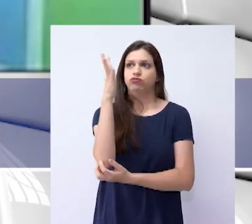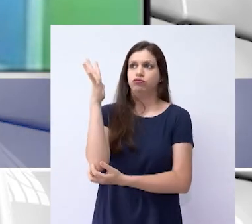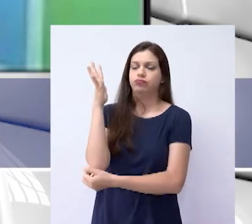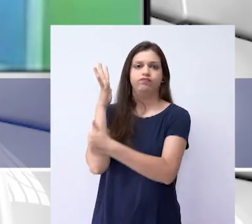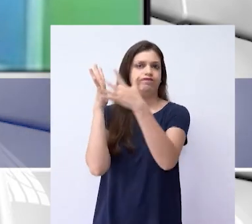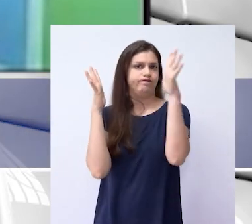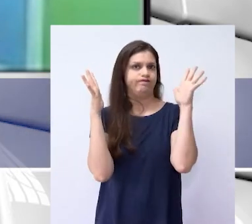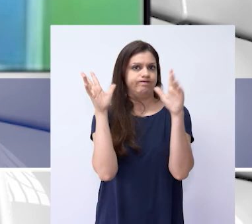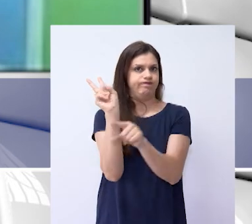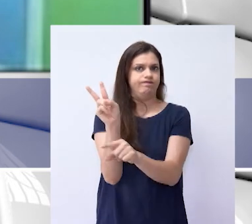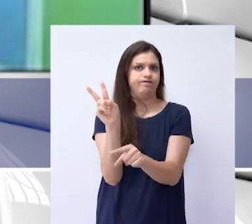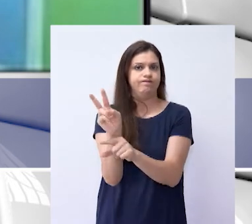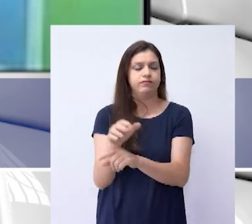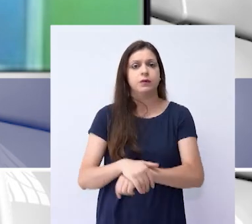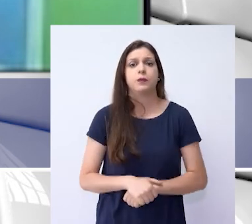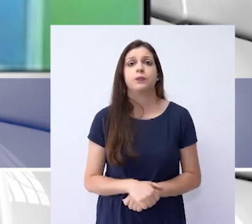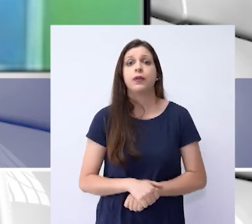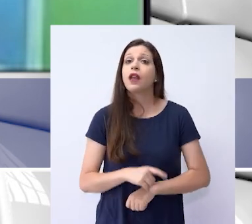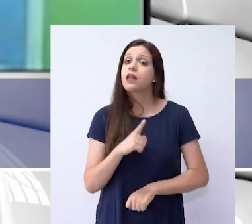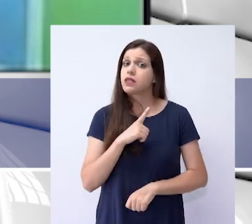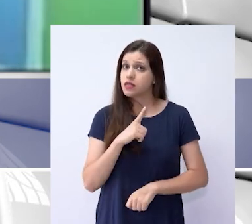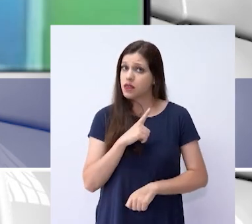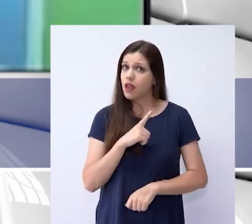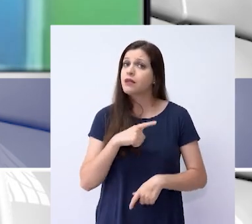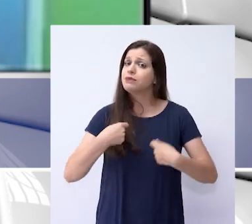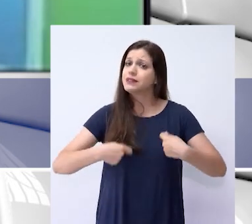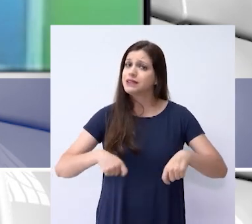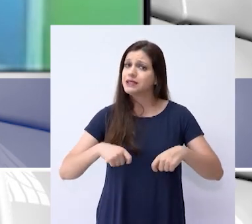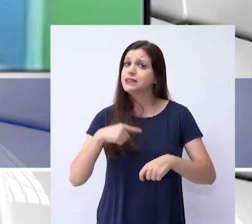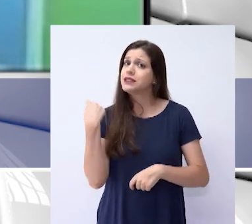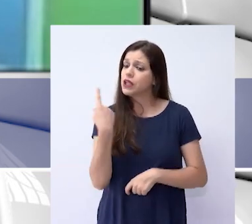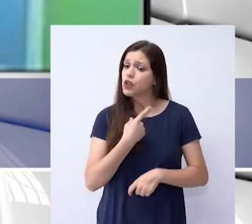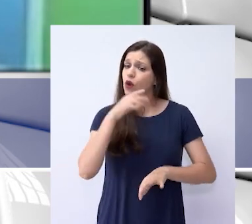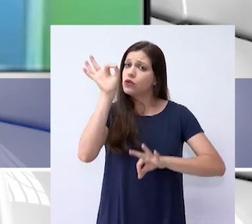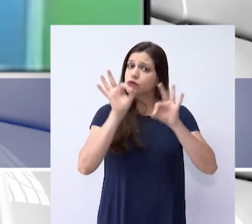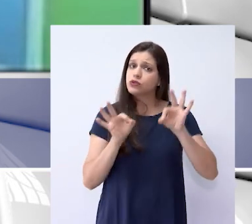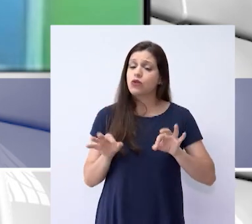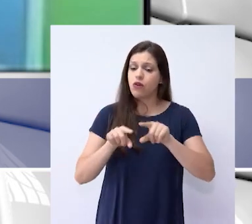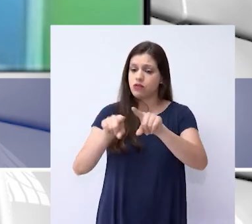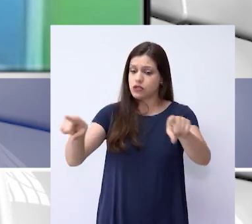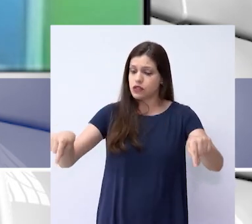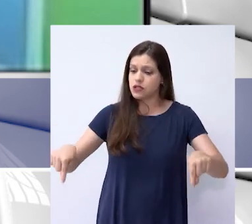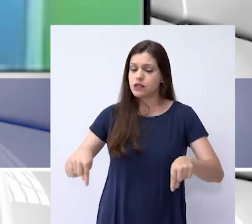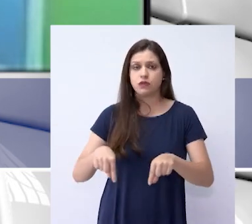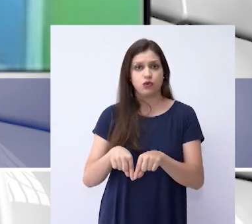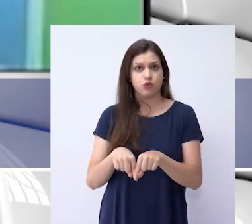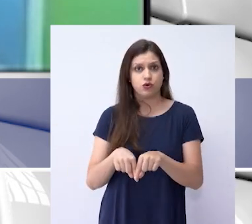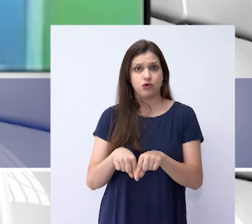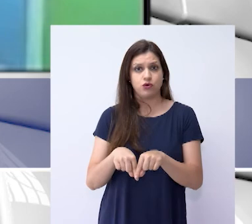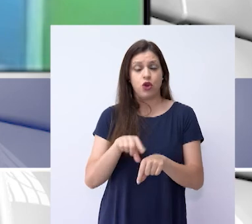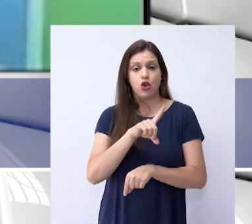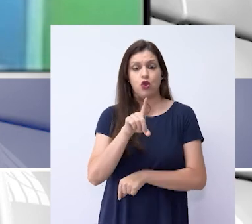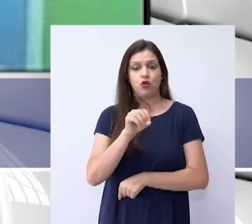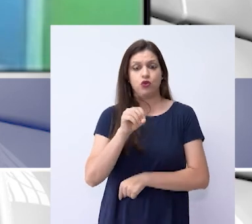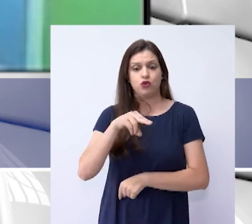Ambiente. Essa política ela tem como instrumento o zoneamento ambiental. Esse zoneamento